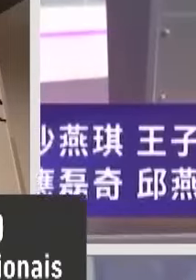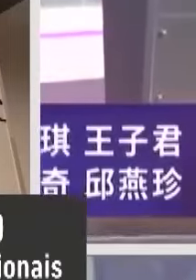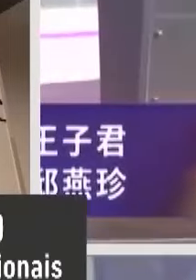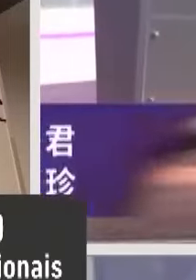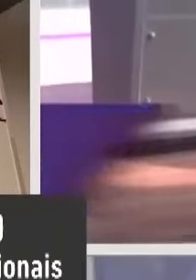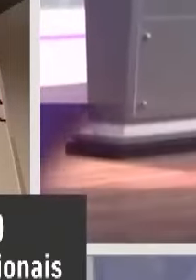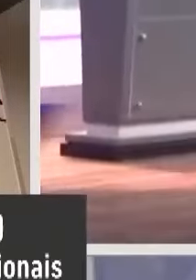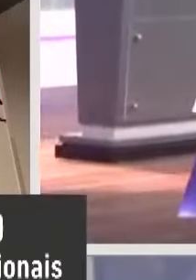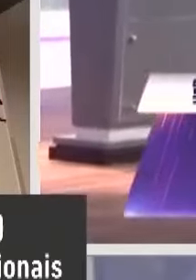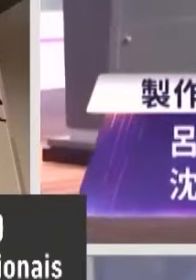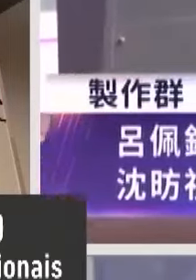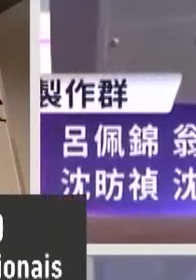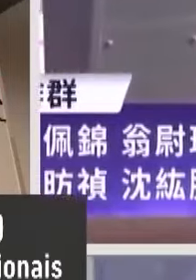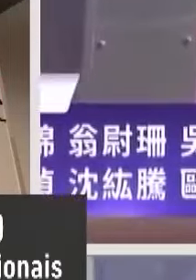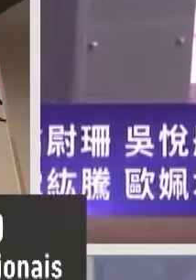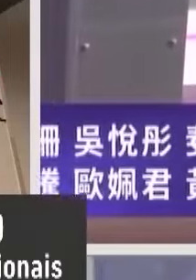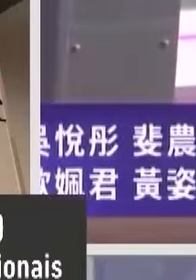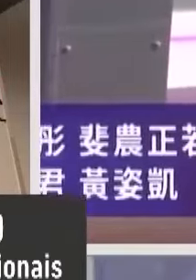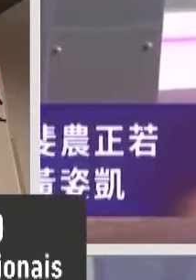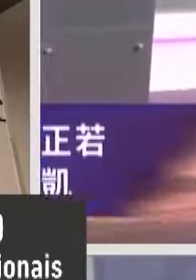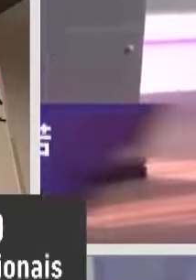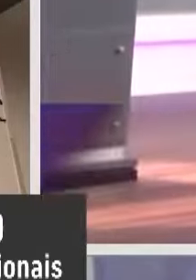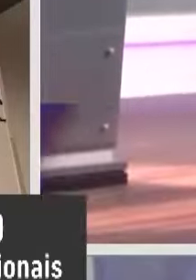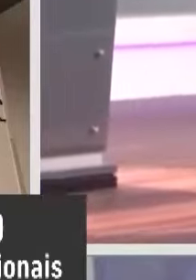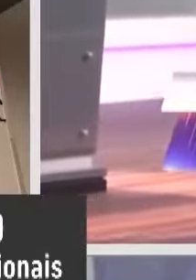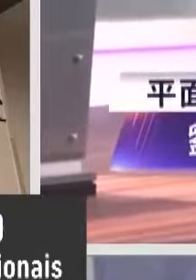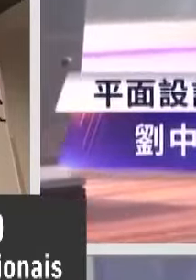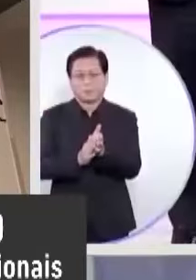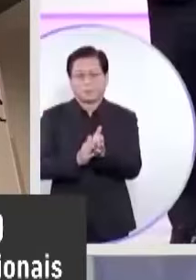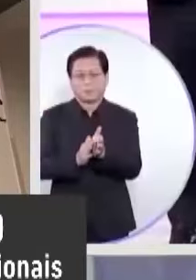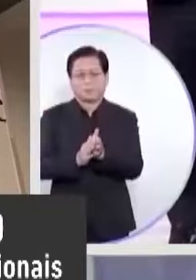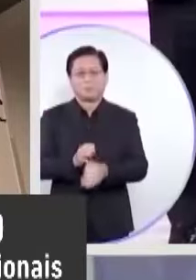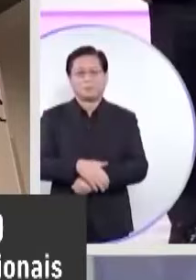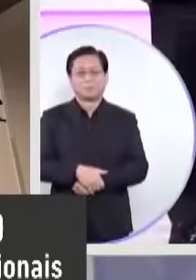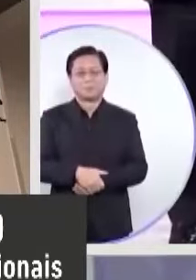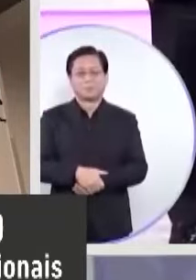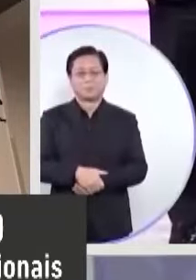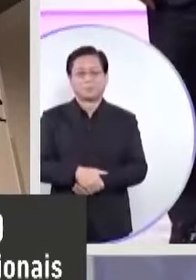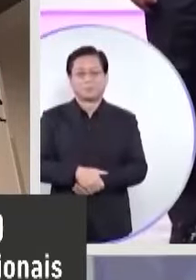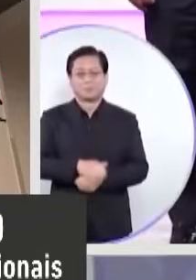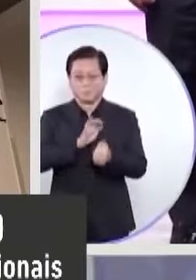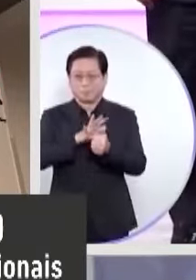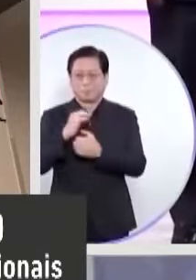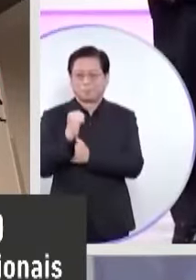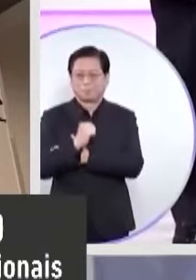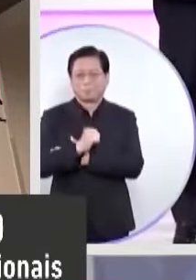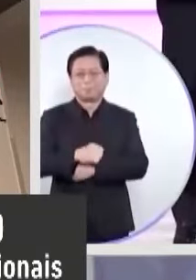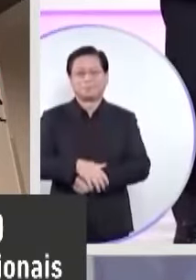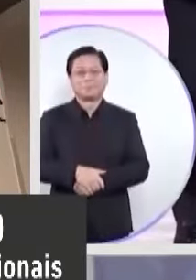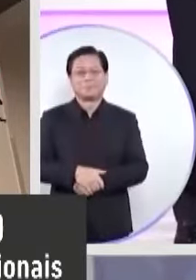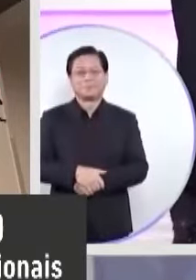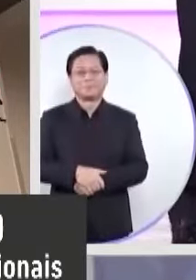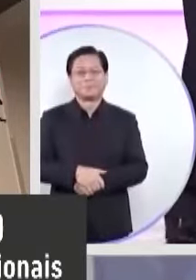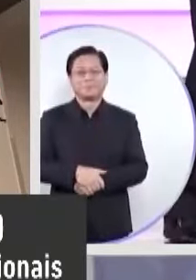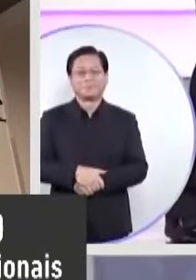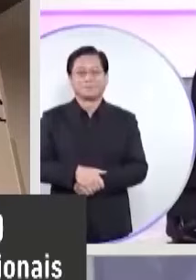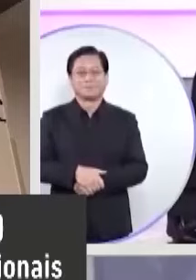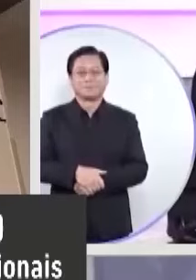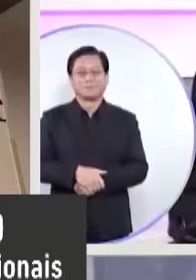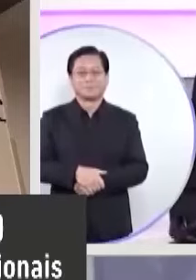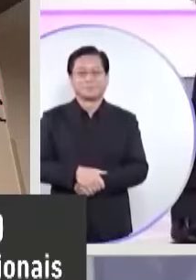eh por quê porque eh a China deve procurar aumentar eh a sua o seu